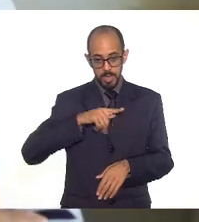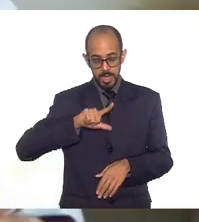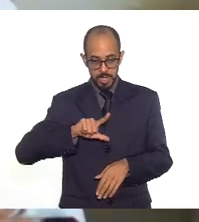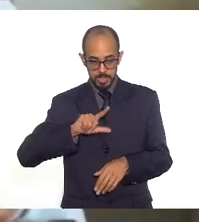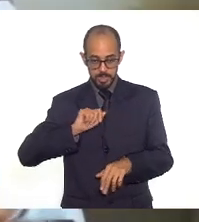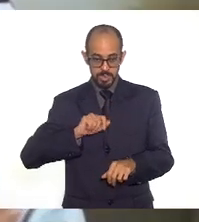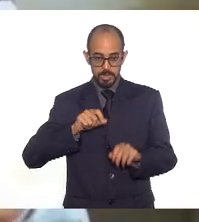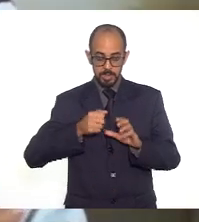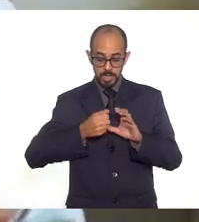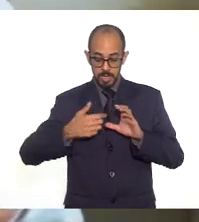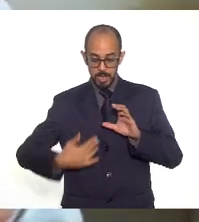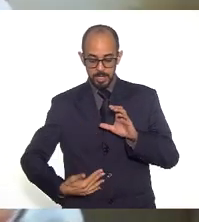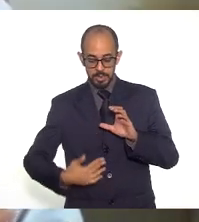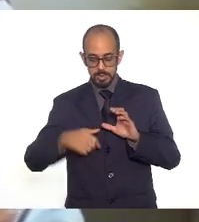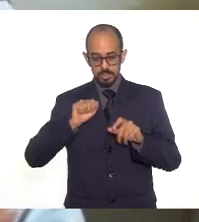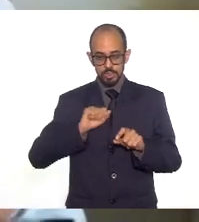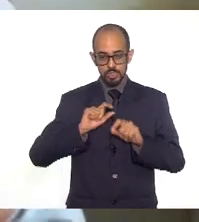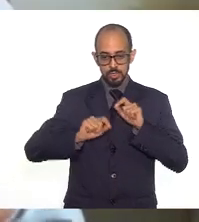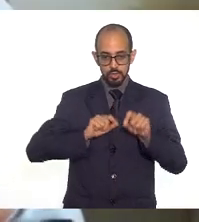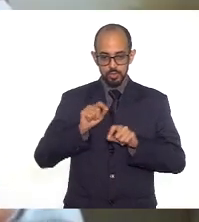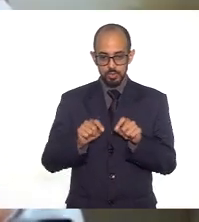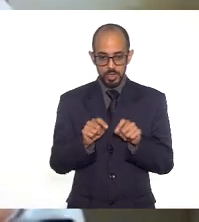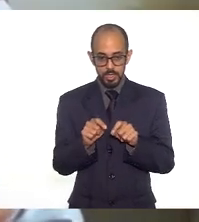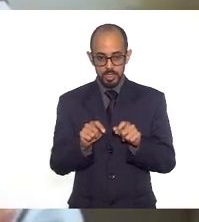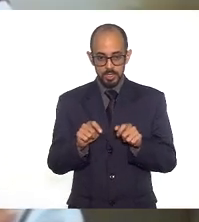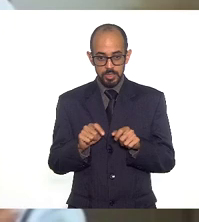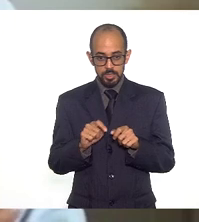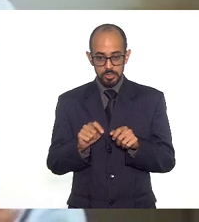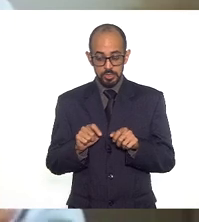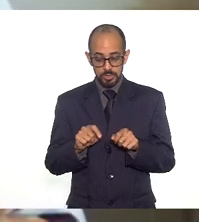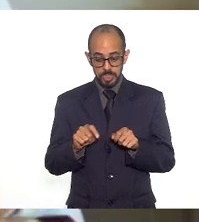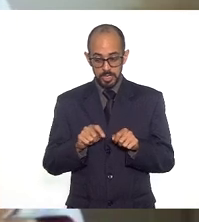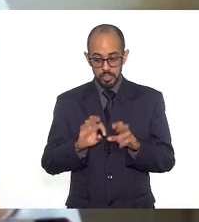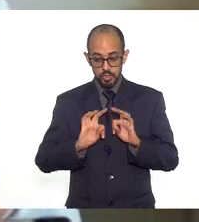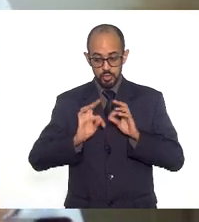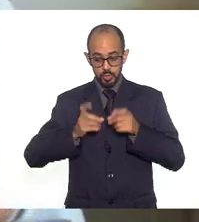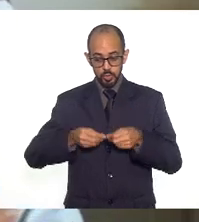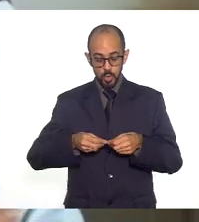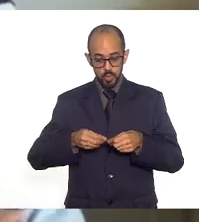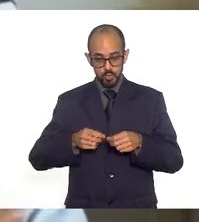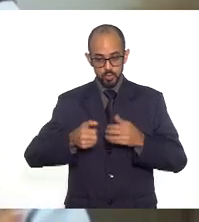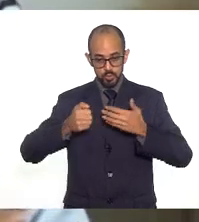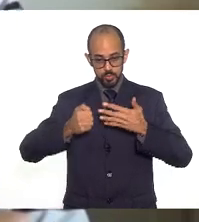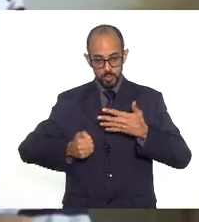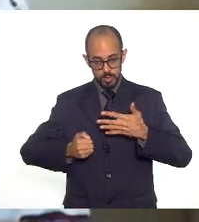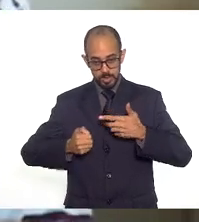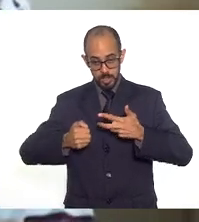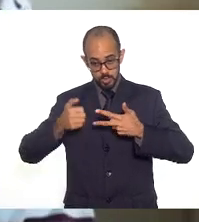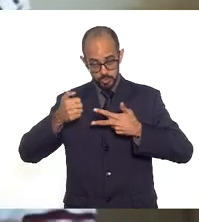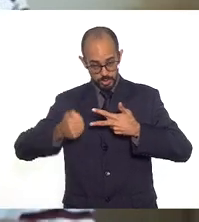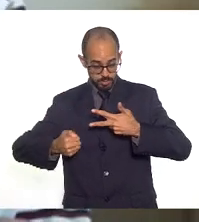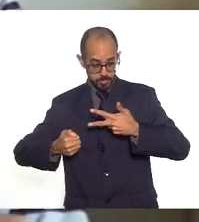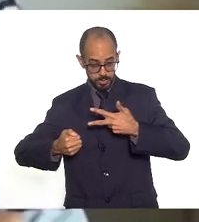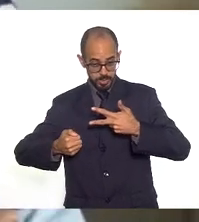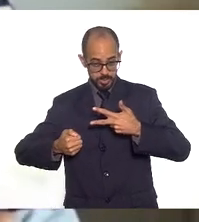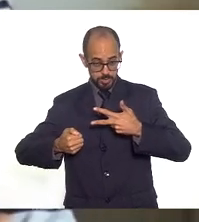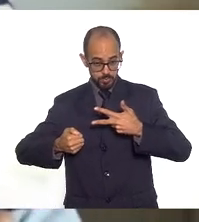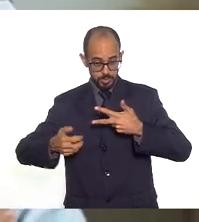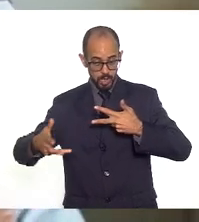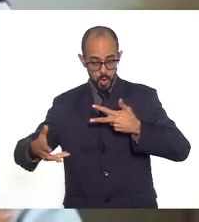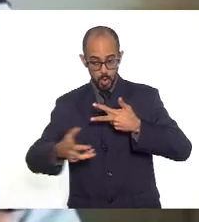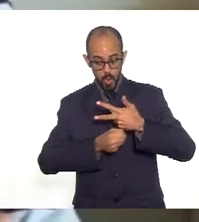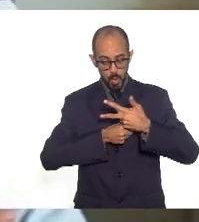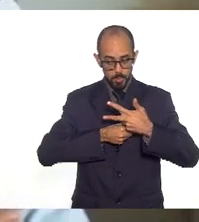o caráter de abranger todos os poderes, você usurpou a característica do poder